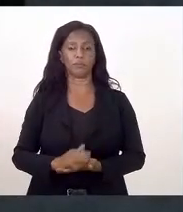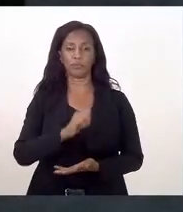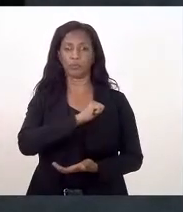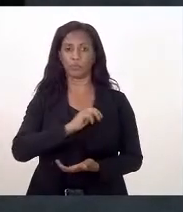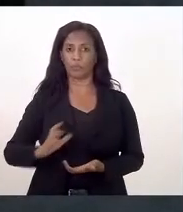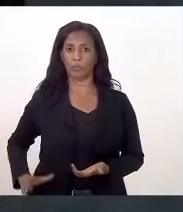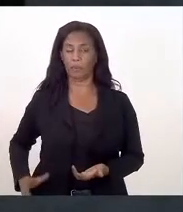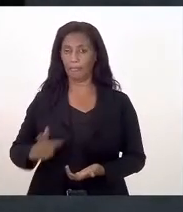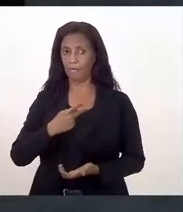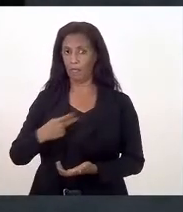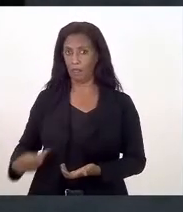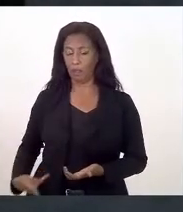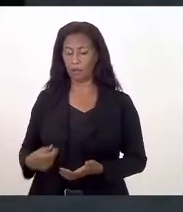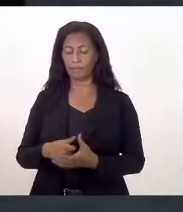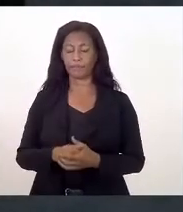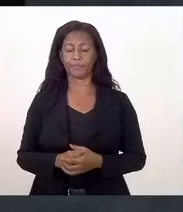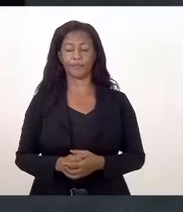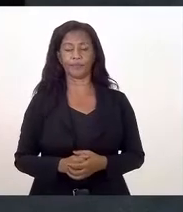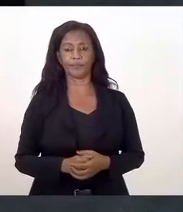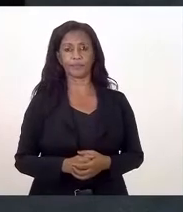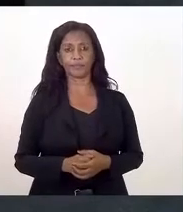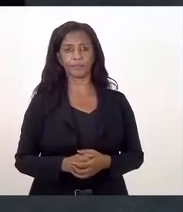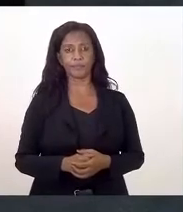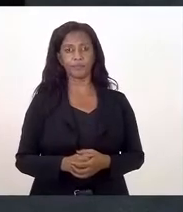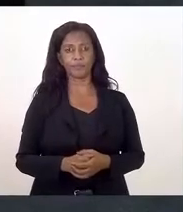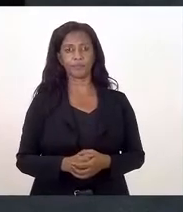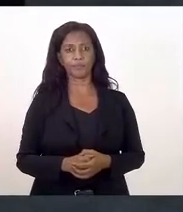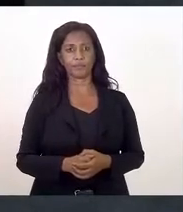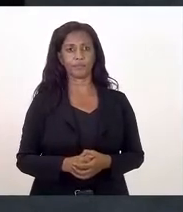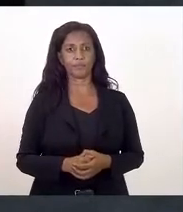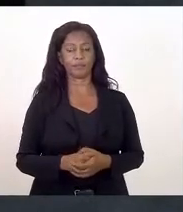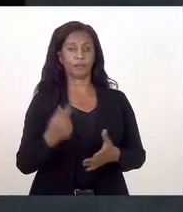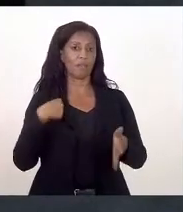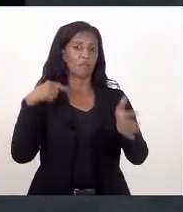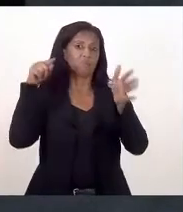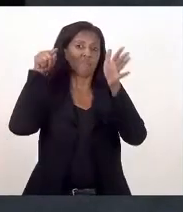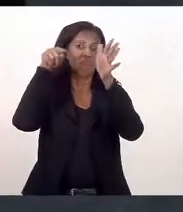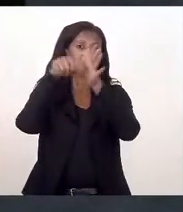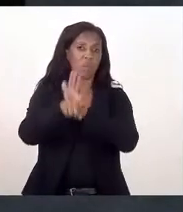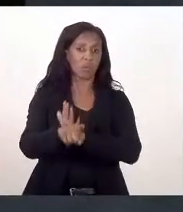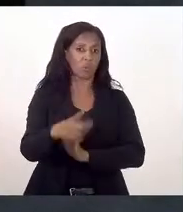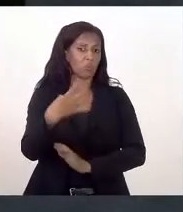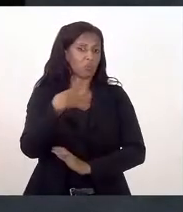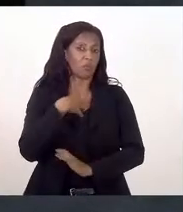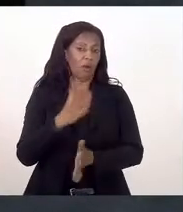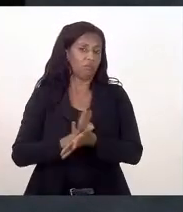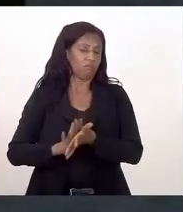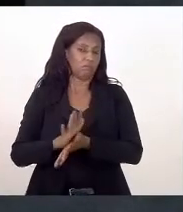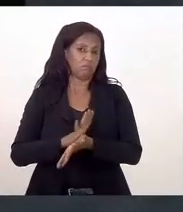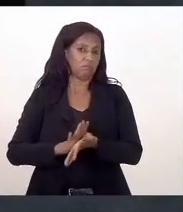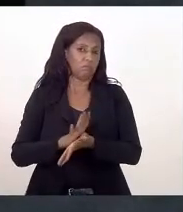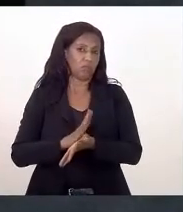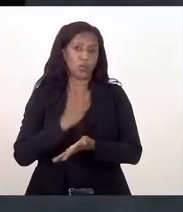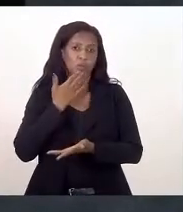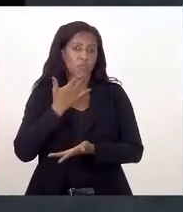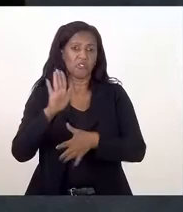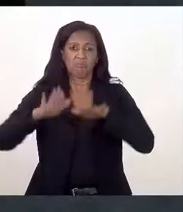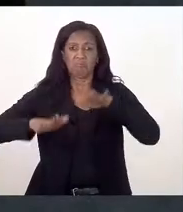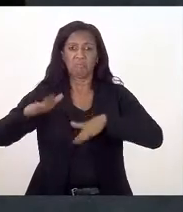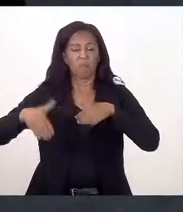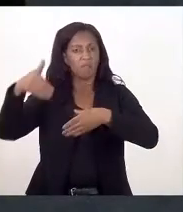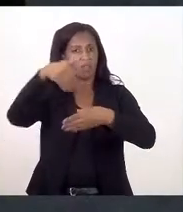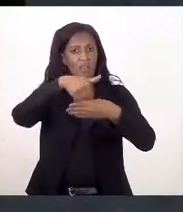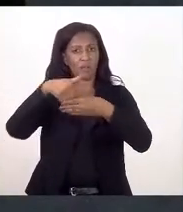deputado Luiz Paulo, orador, que perguntar no ofente, a gente podia pedir, independente da votação,